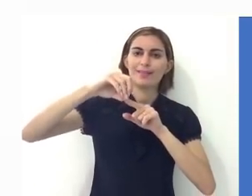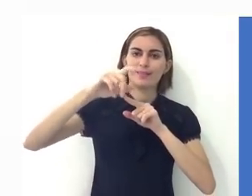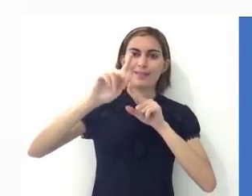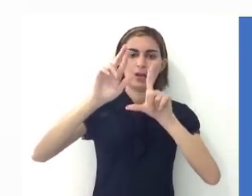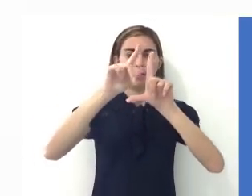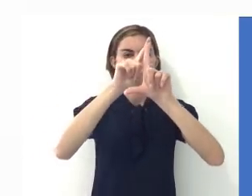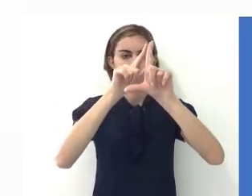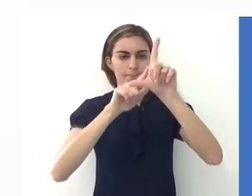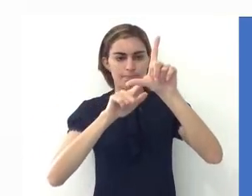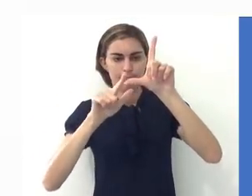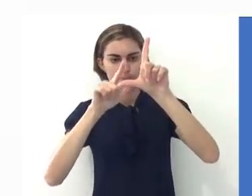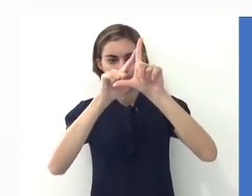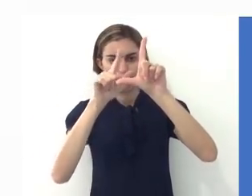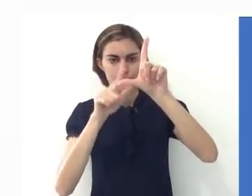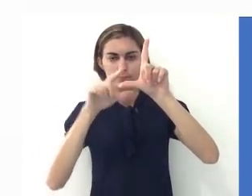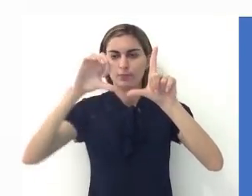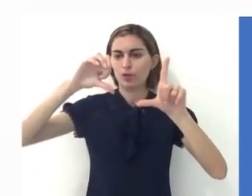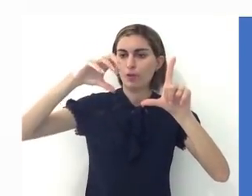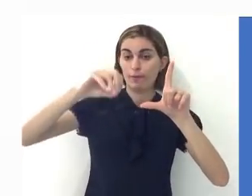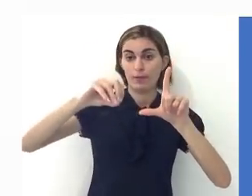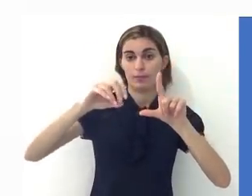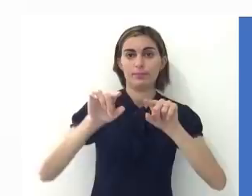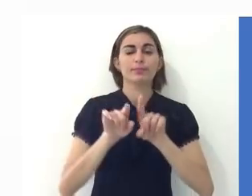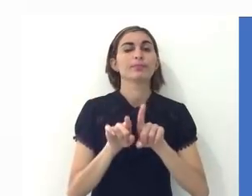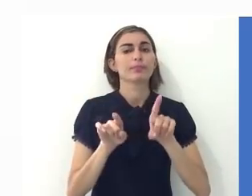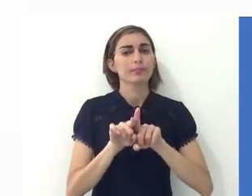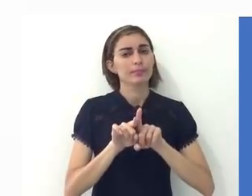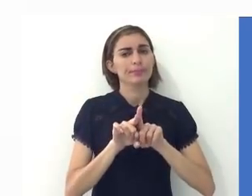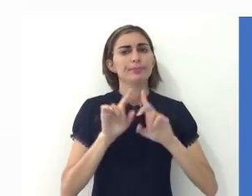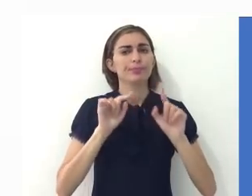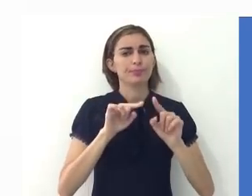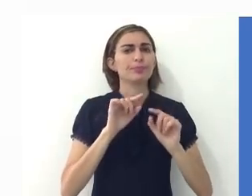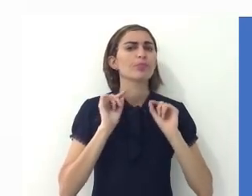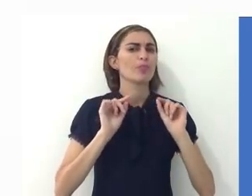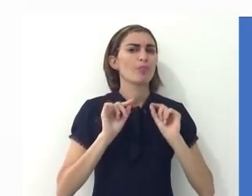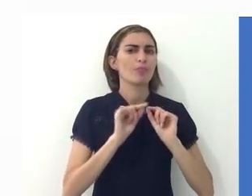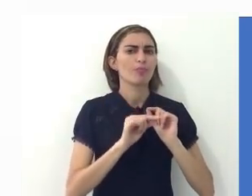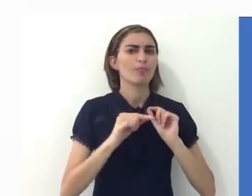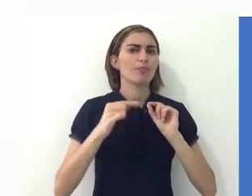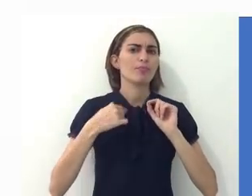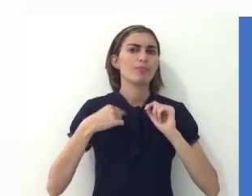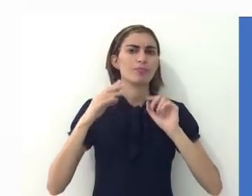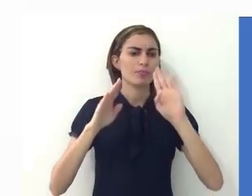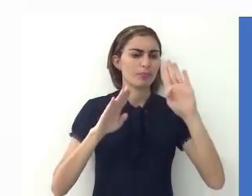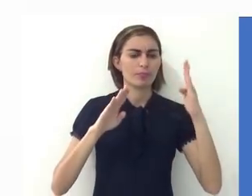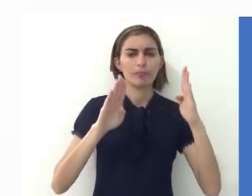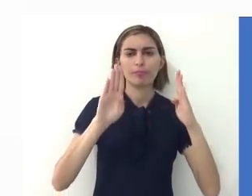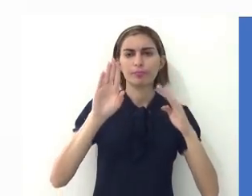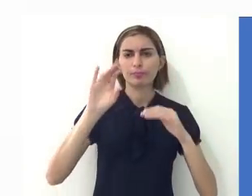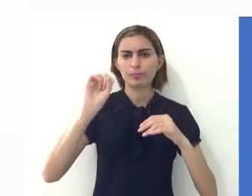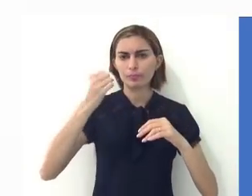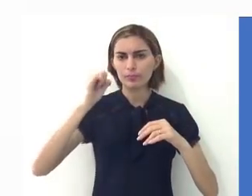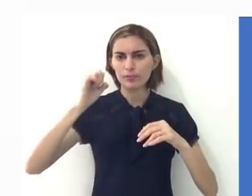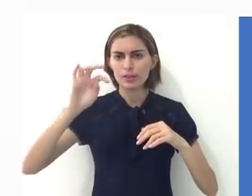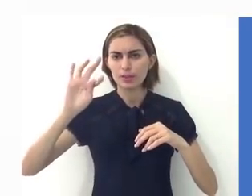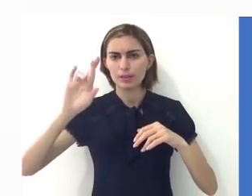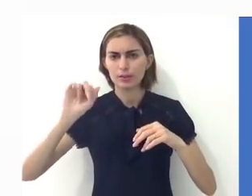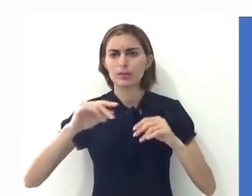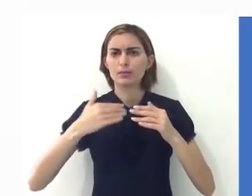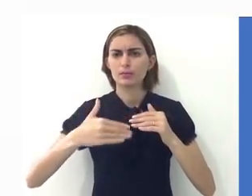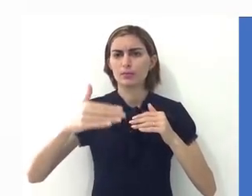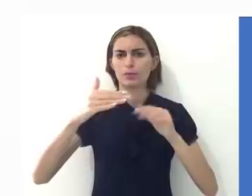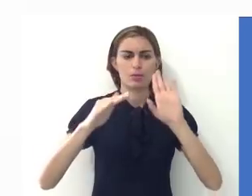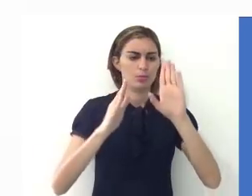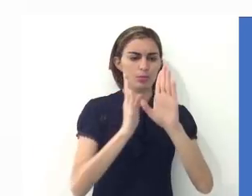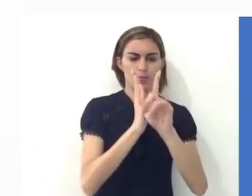graus, beleza? Então, e além disso, elas são o quê? Bissetrizes desses ângulos. A partir do quê, gente?